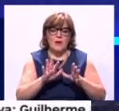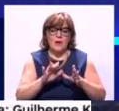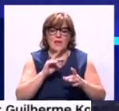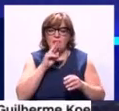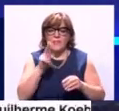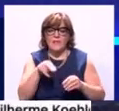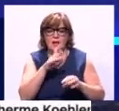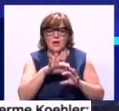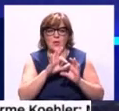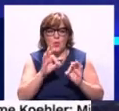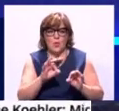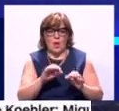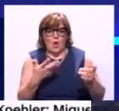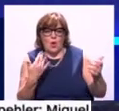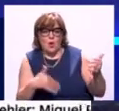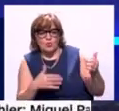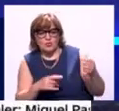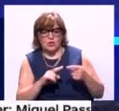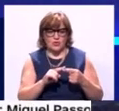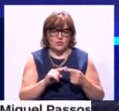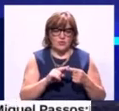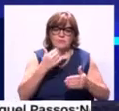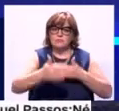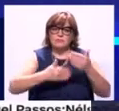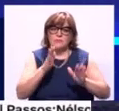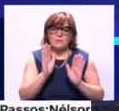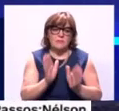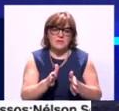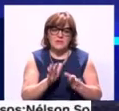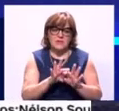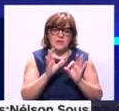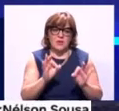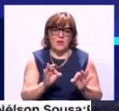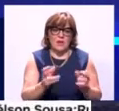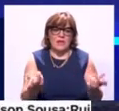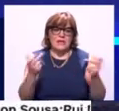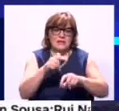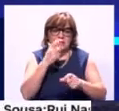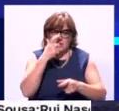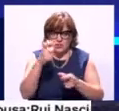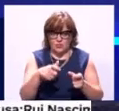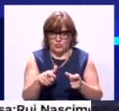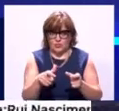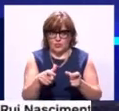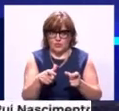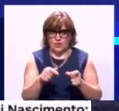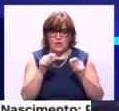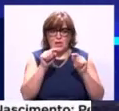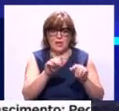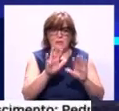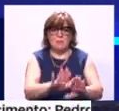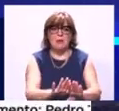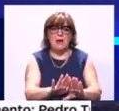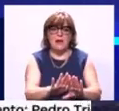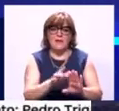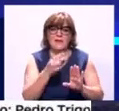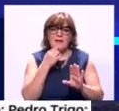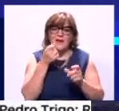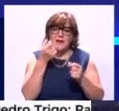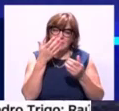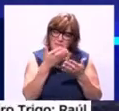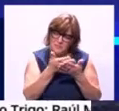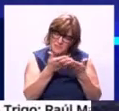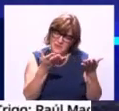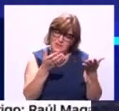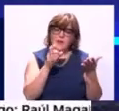Dragão, concertos, dinamizar. Trazer as pessoas, aquilo está ali parado, compreende?